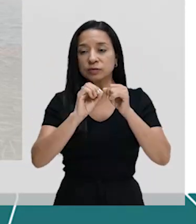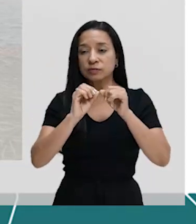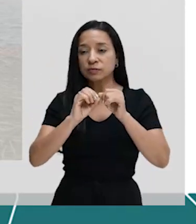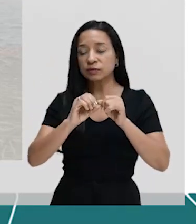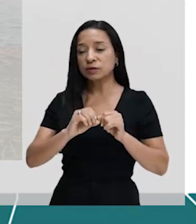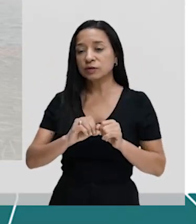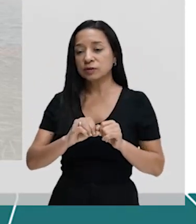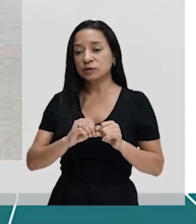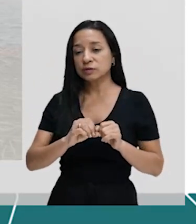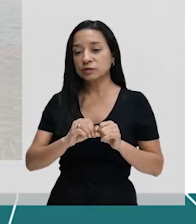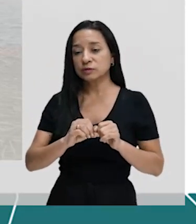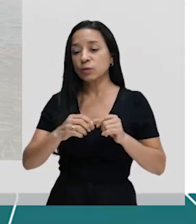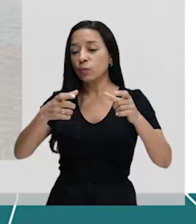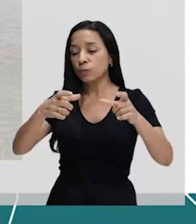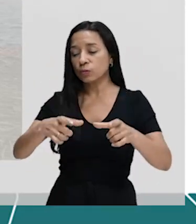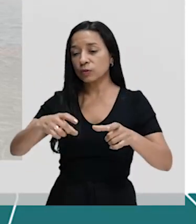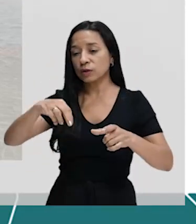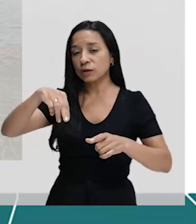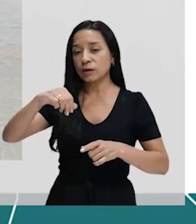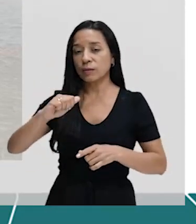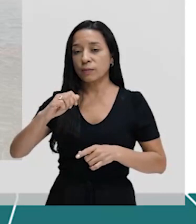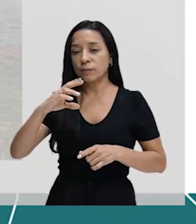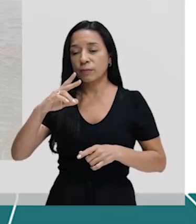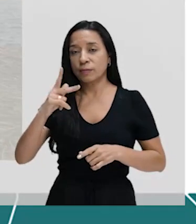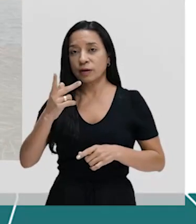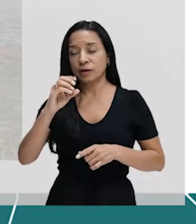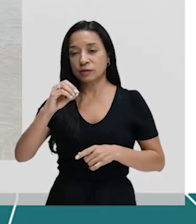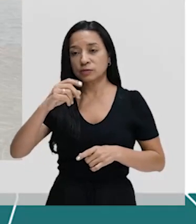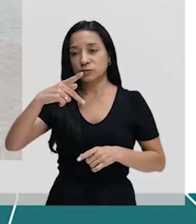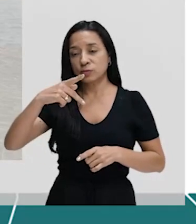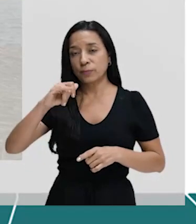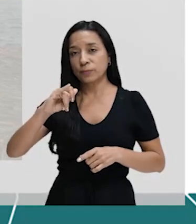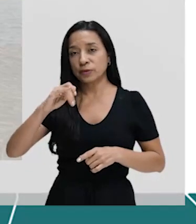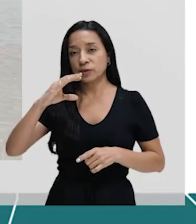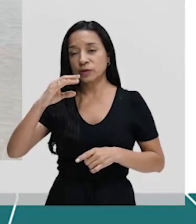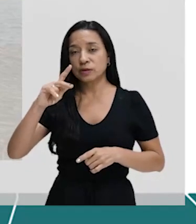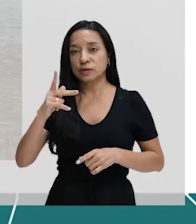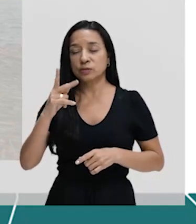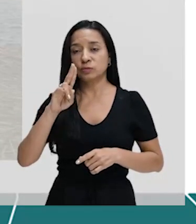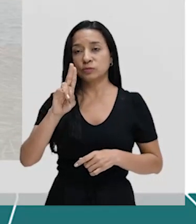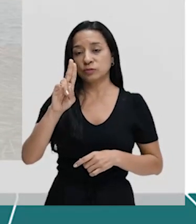Machu Picchu, tá? Que é de onde vem essa cultura,